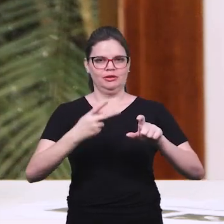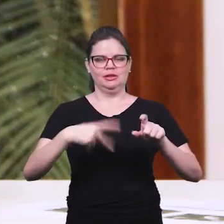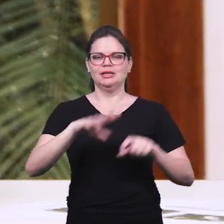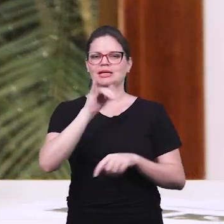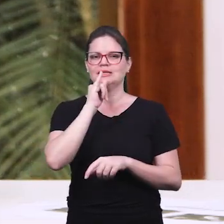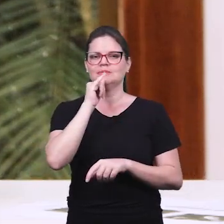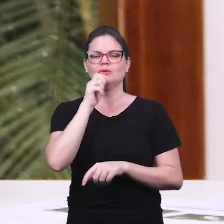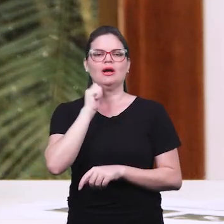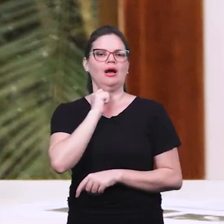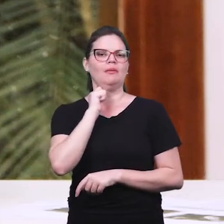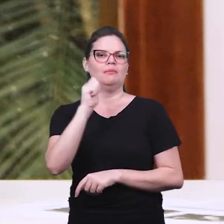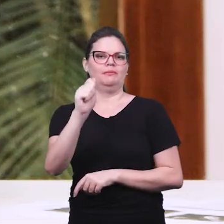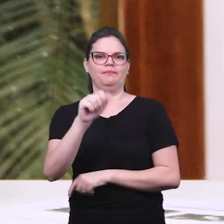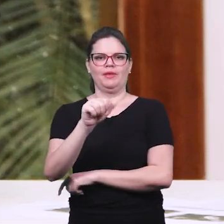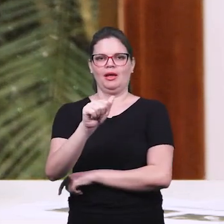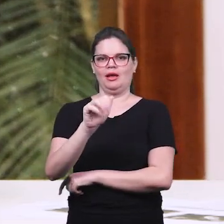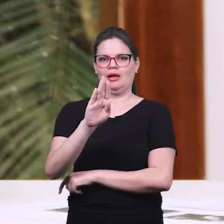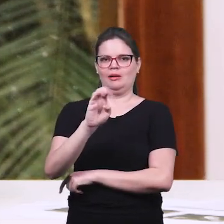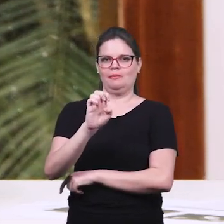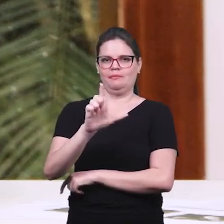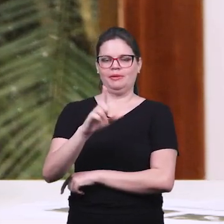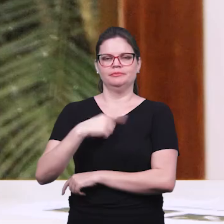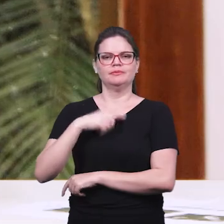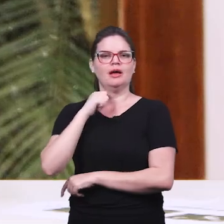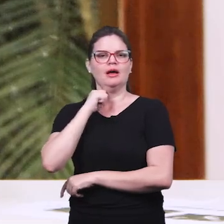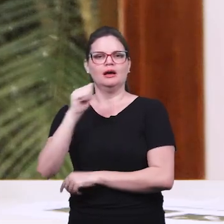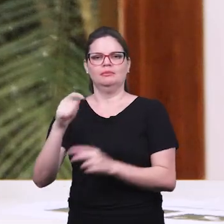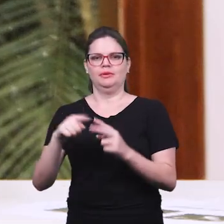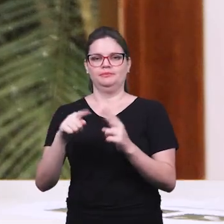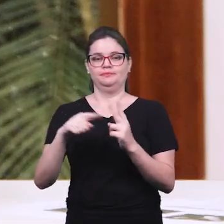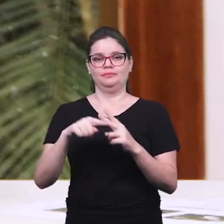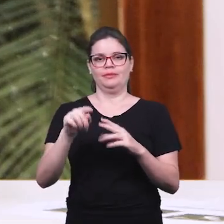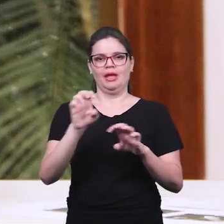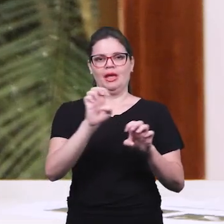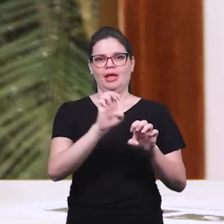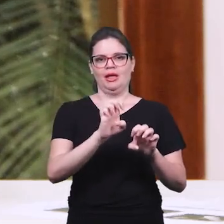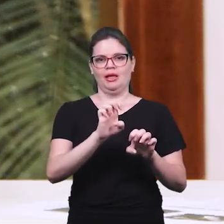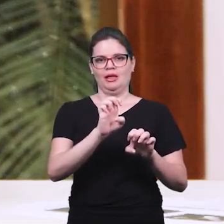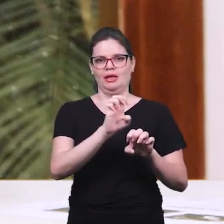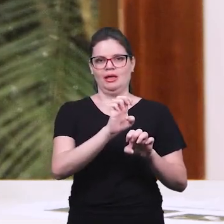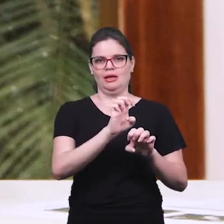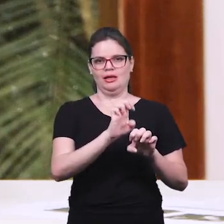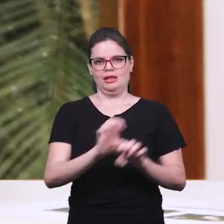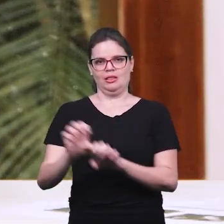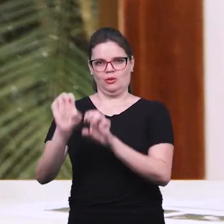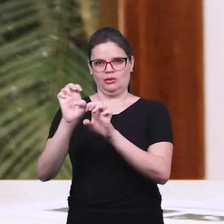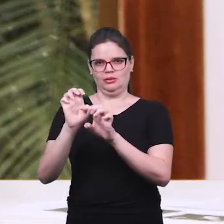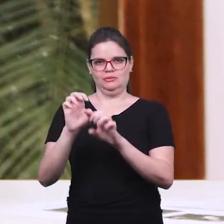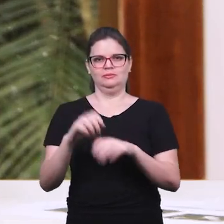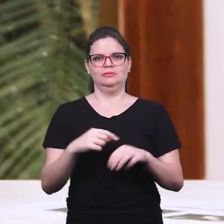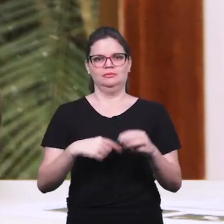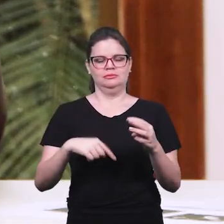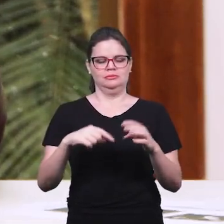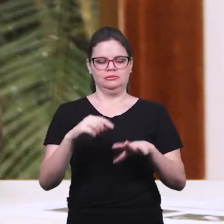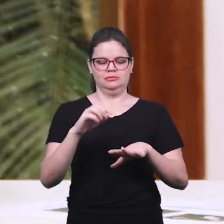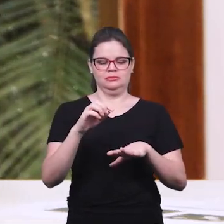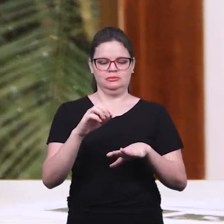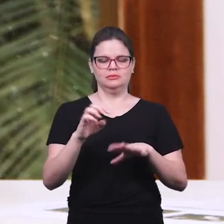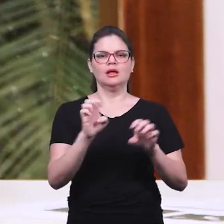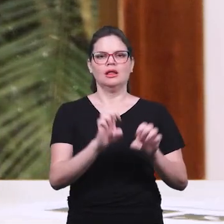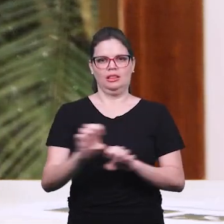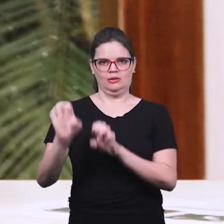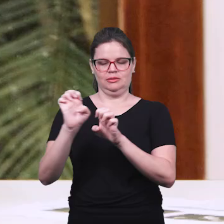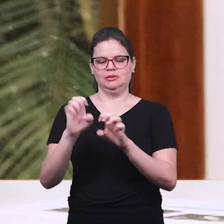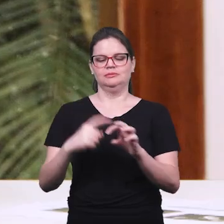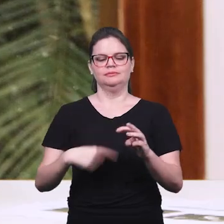Abel, Enoque, Noé. E quando chegou bem mais